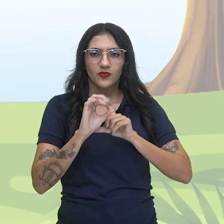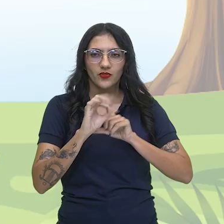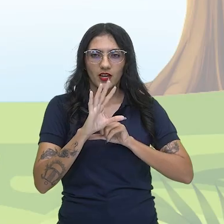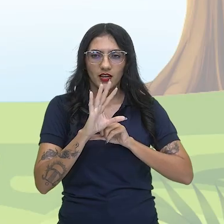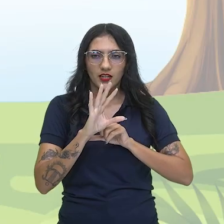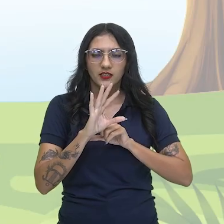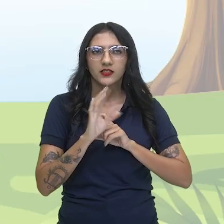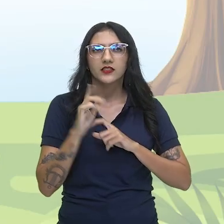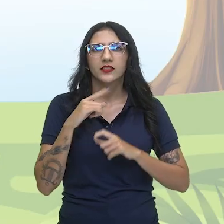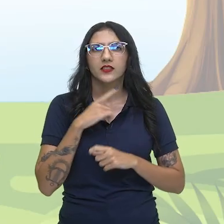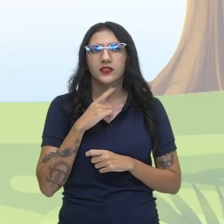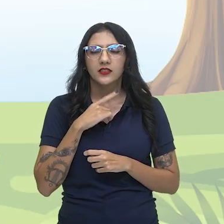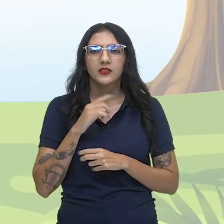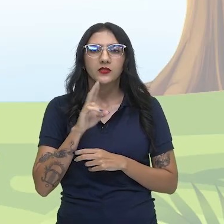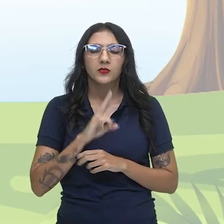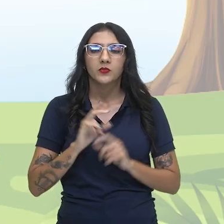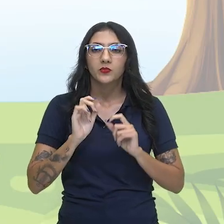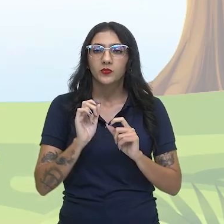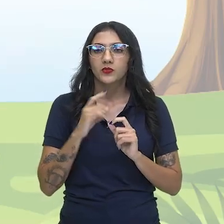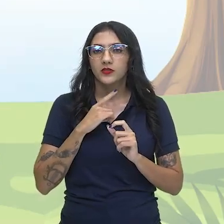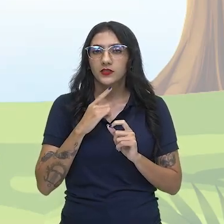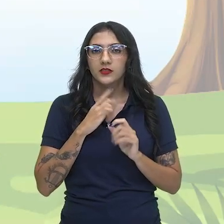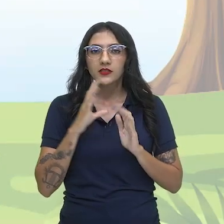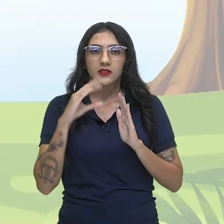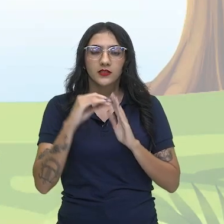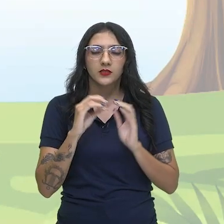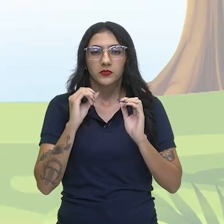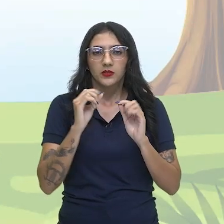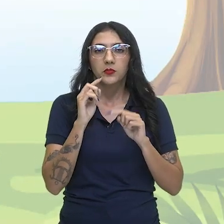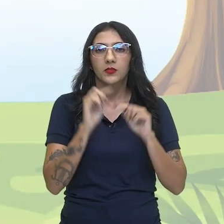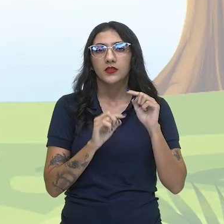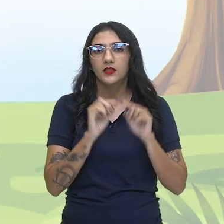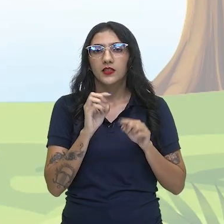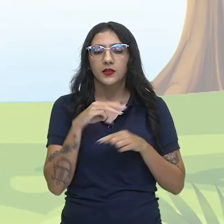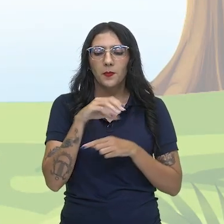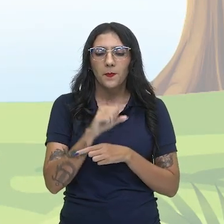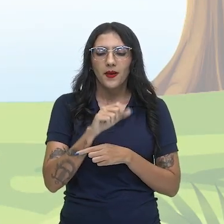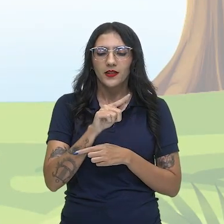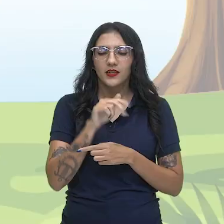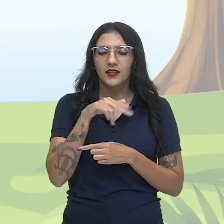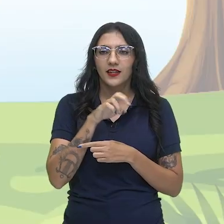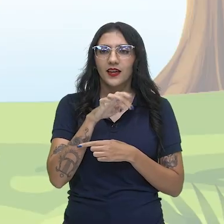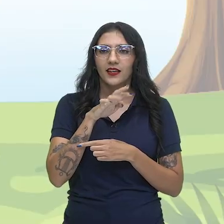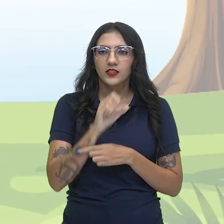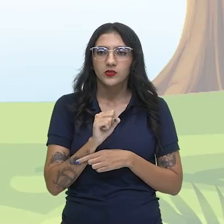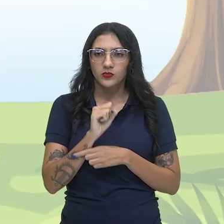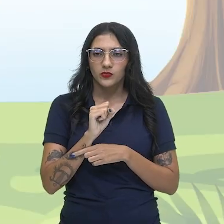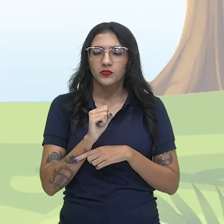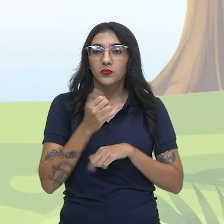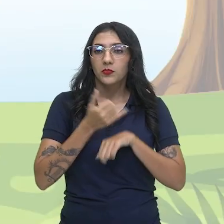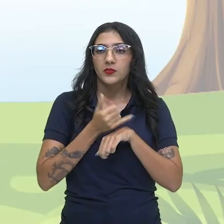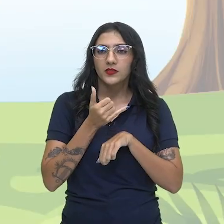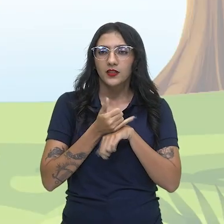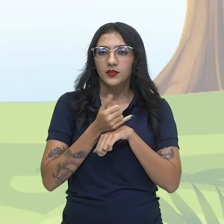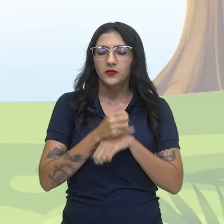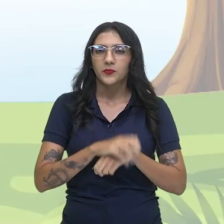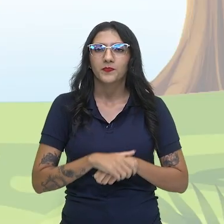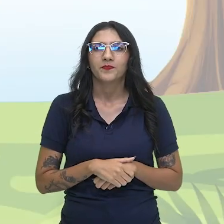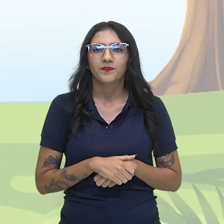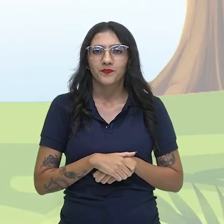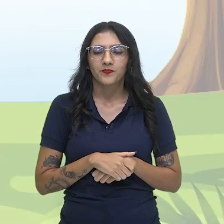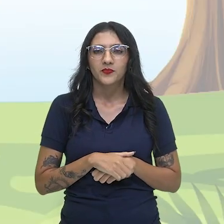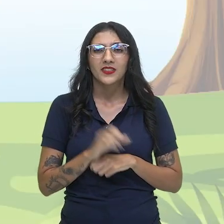descartáveis, eles contêm filamentos de magnésio metálico. A